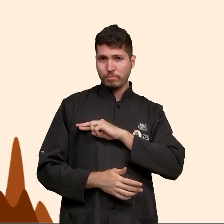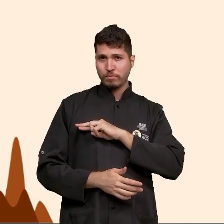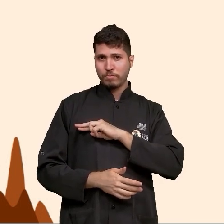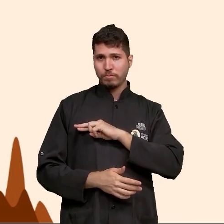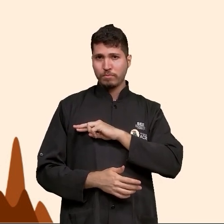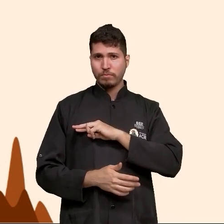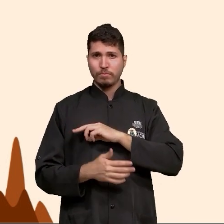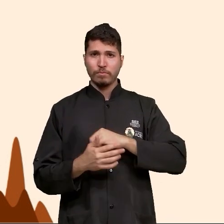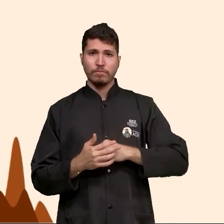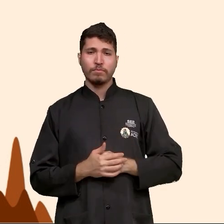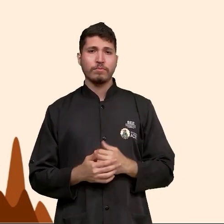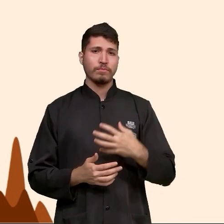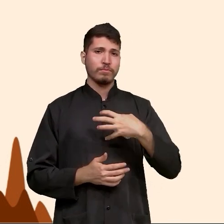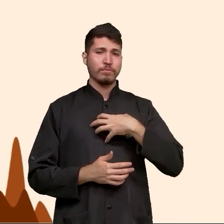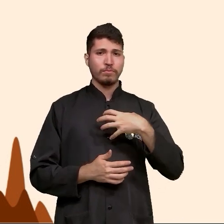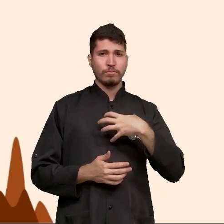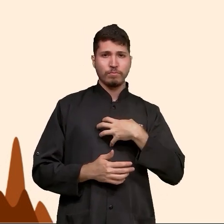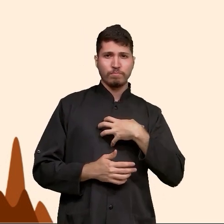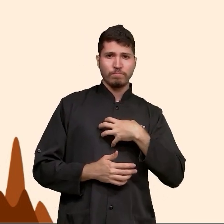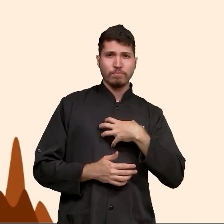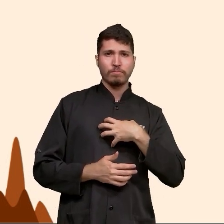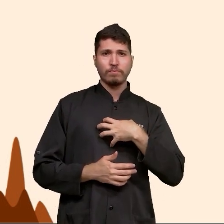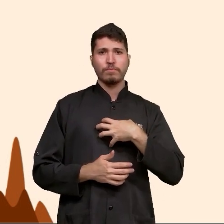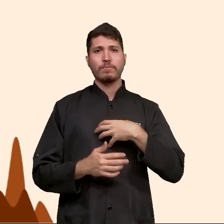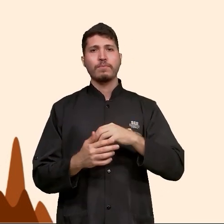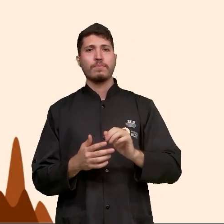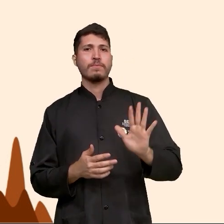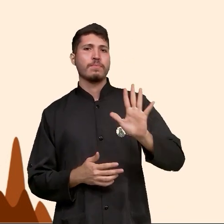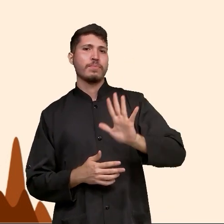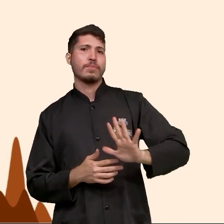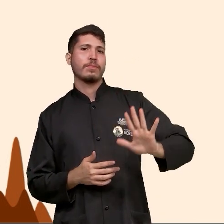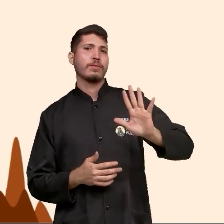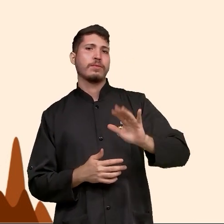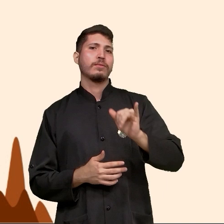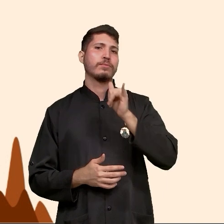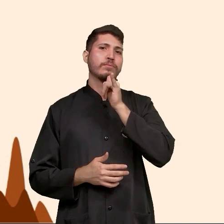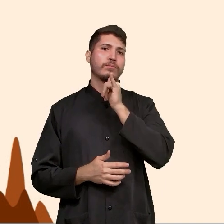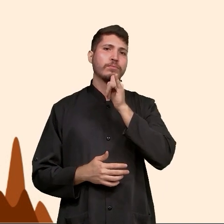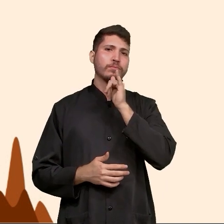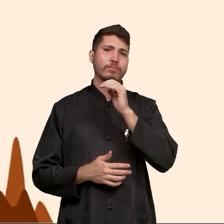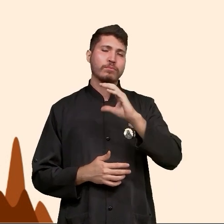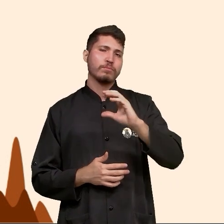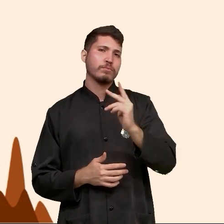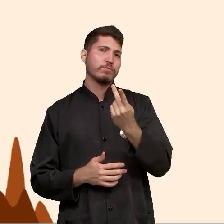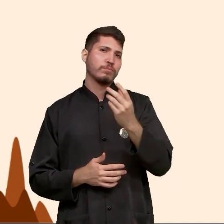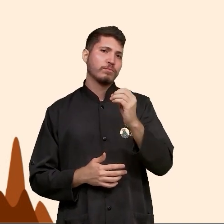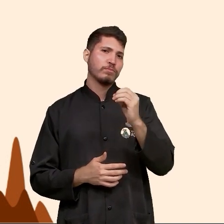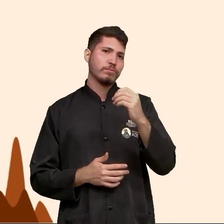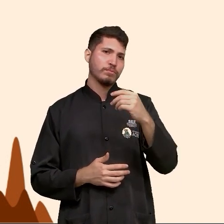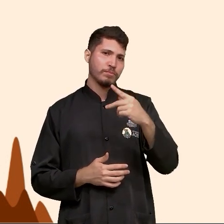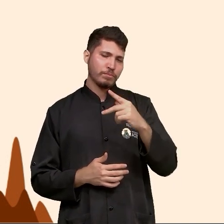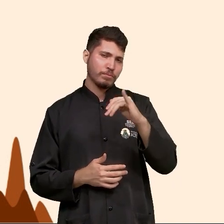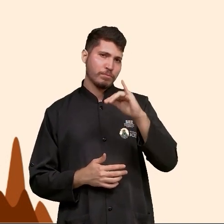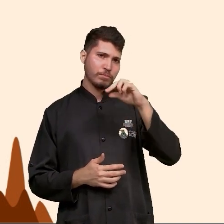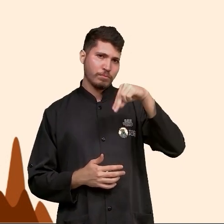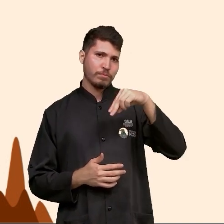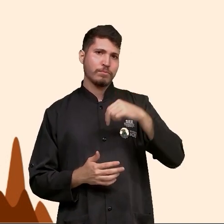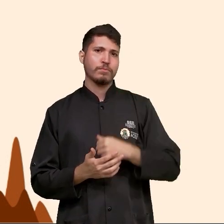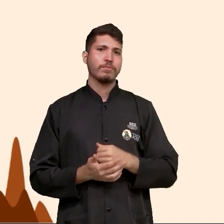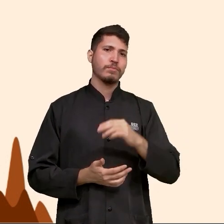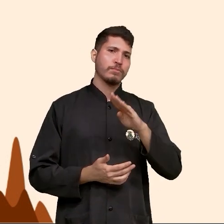pode citar aí na música Beethoven, Chopin, a gente cita aí também nas artes